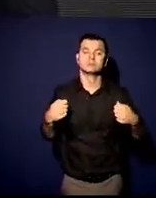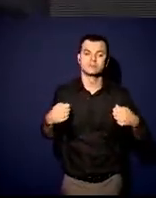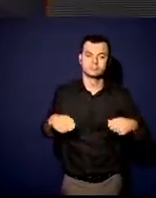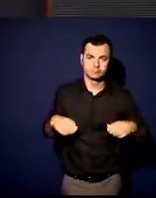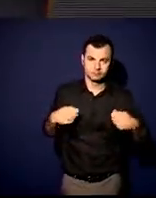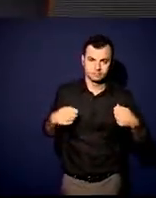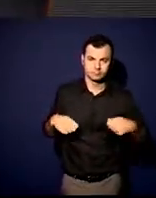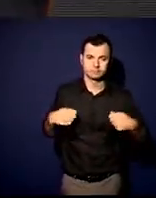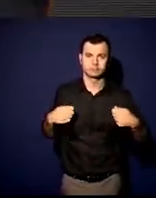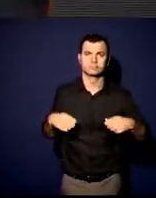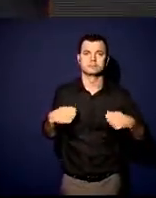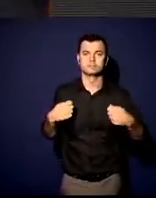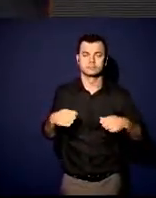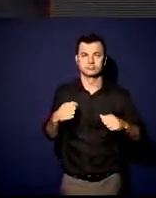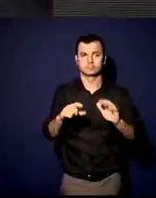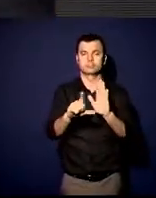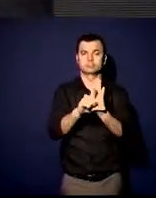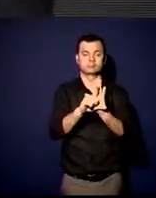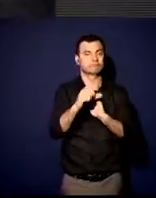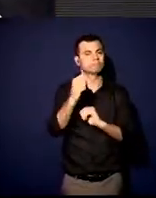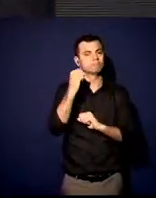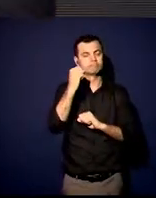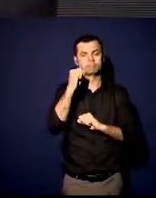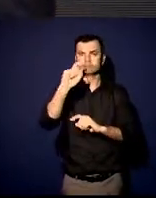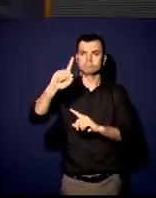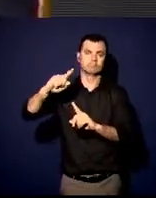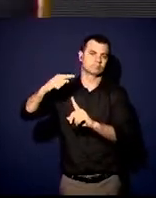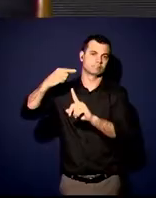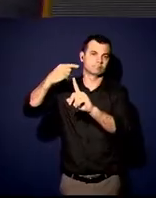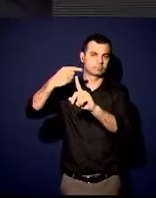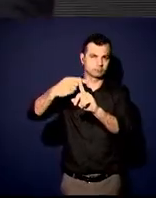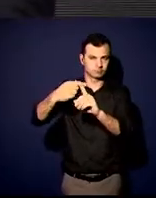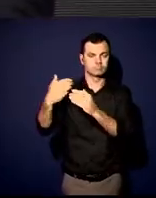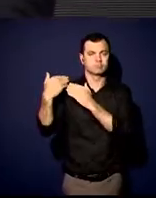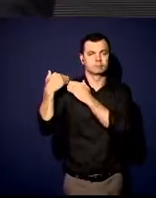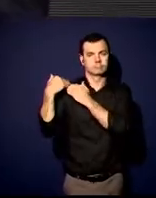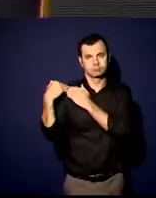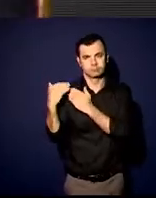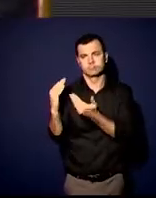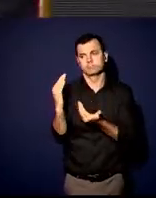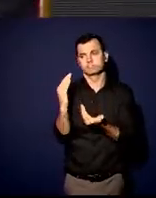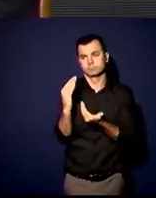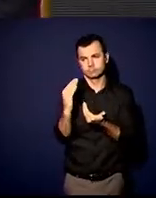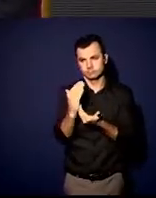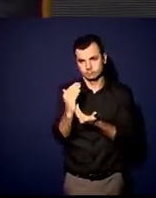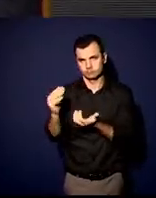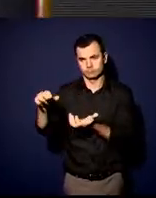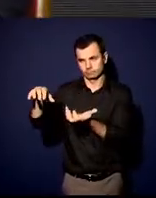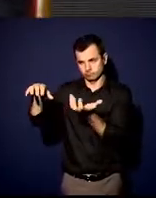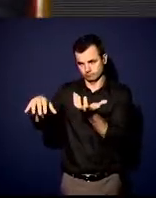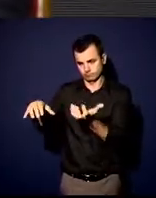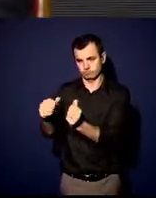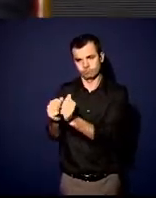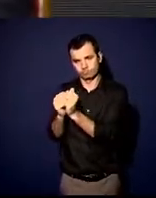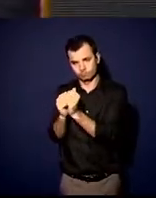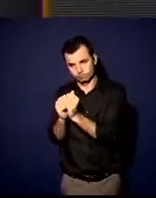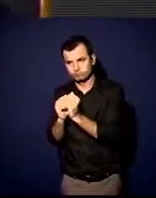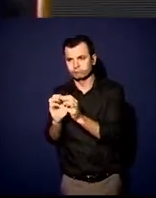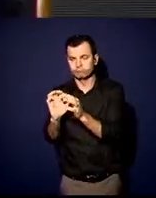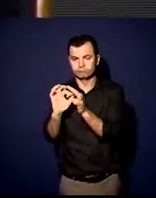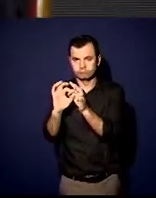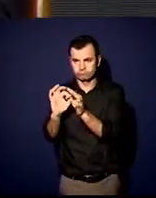trato legislativo mais forte a responsabilidade do congresso da câmara do Senado juntos harmônicos